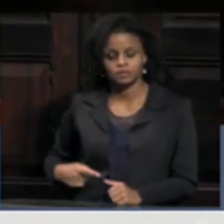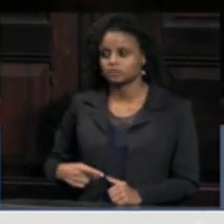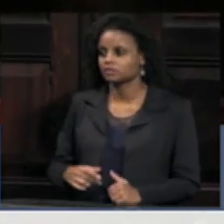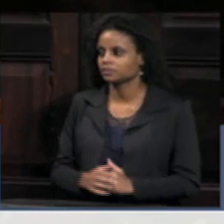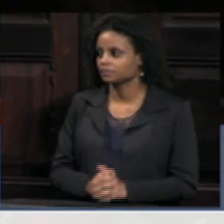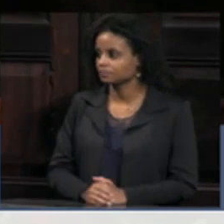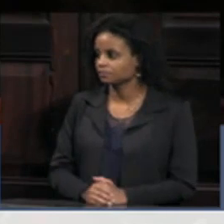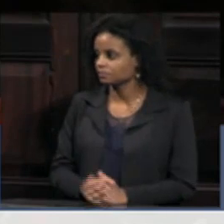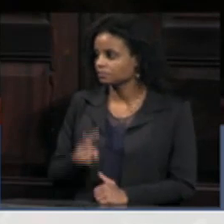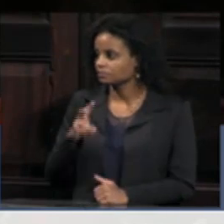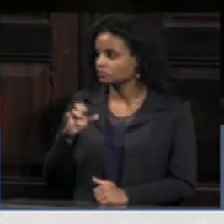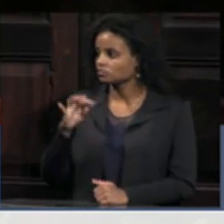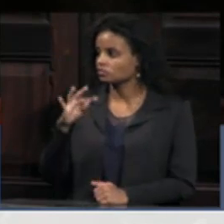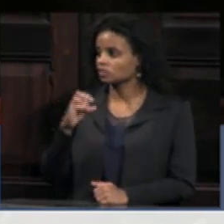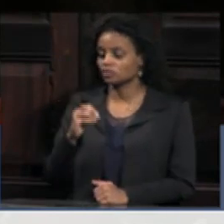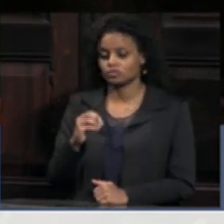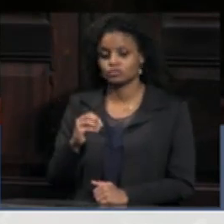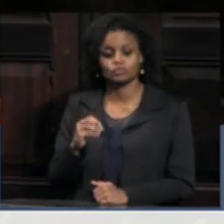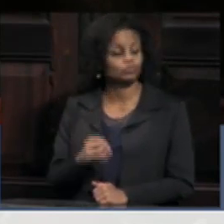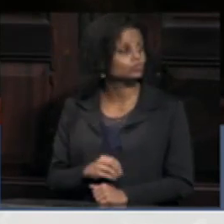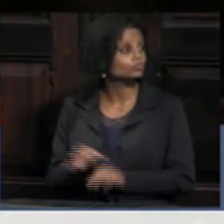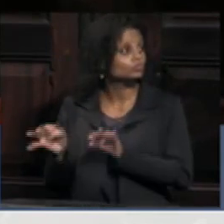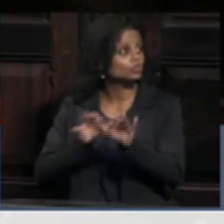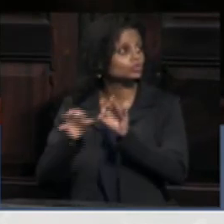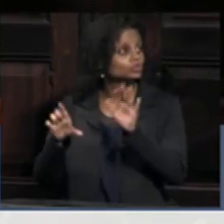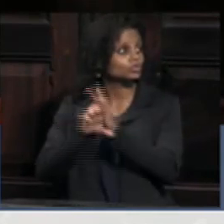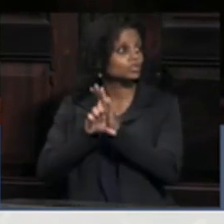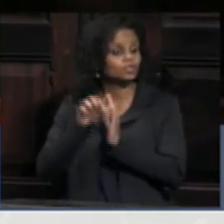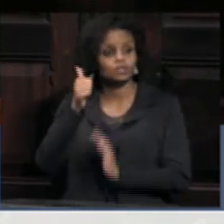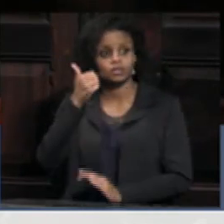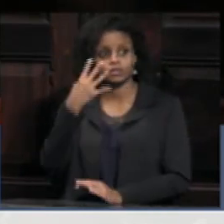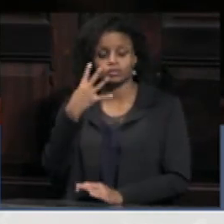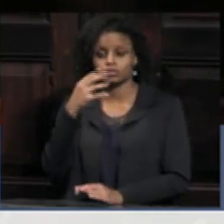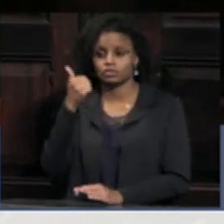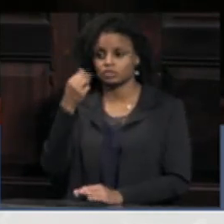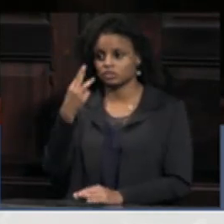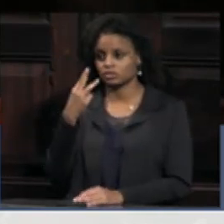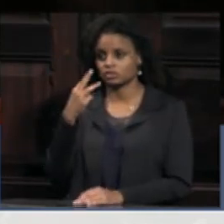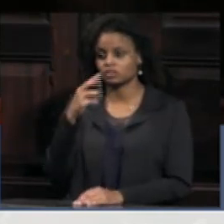Veto total ao aposto do projeto de lei número